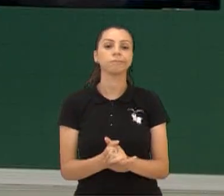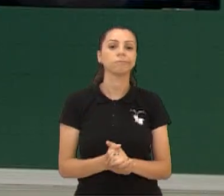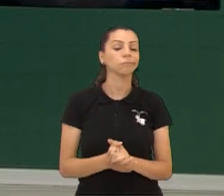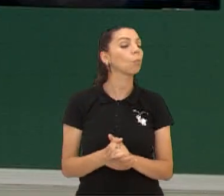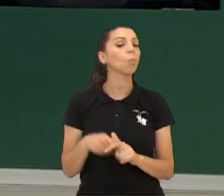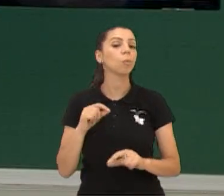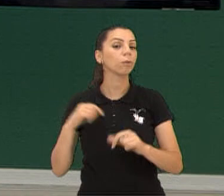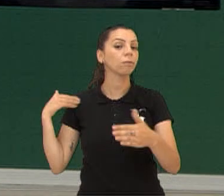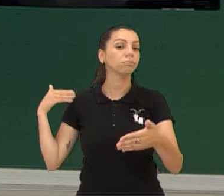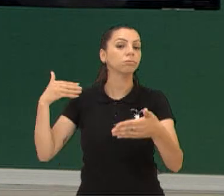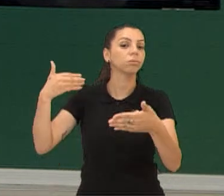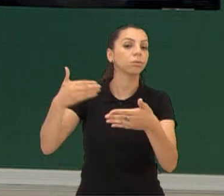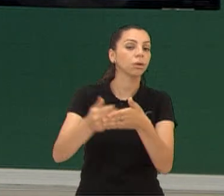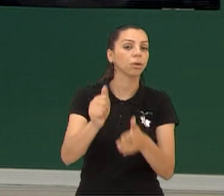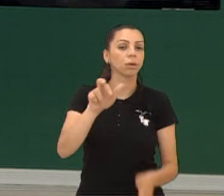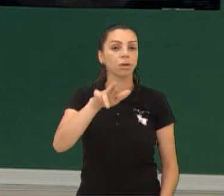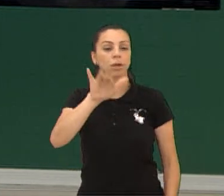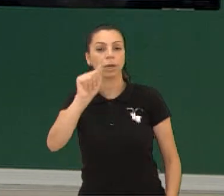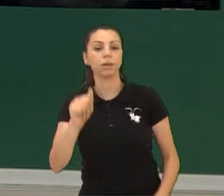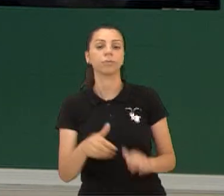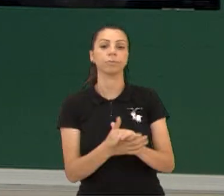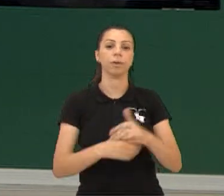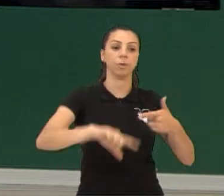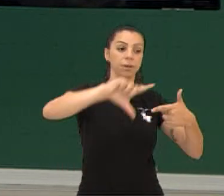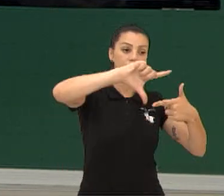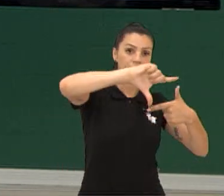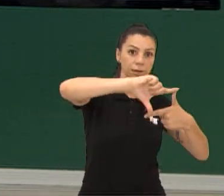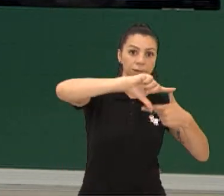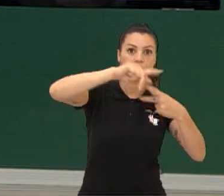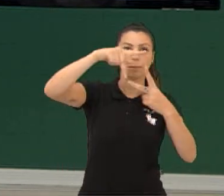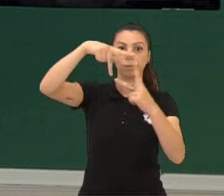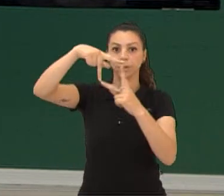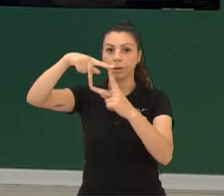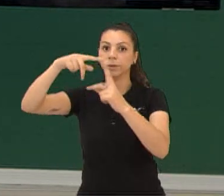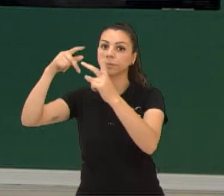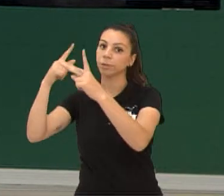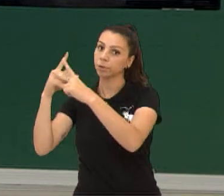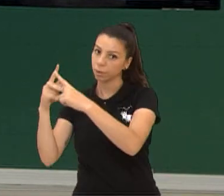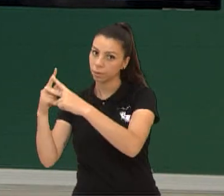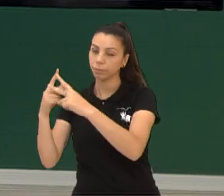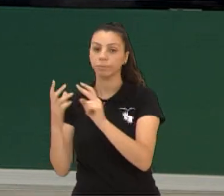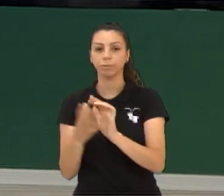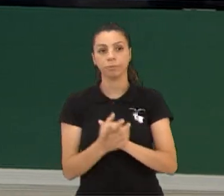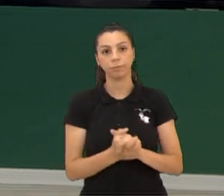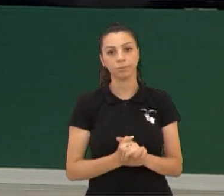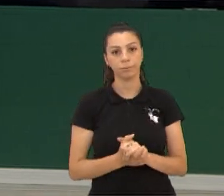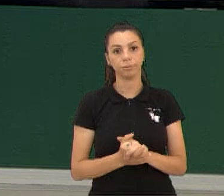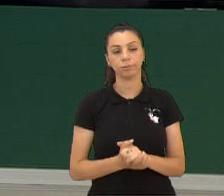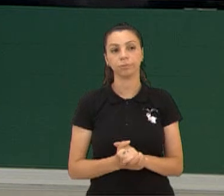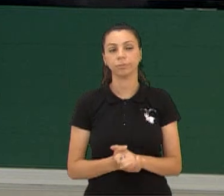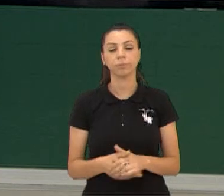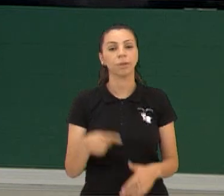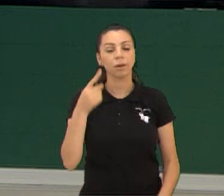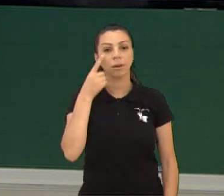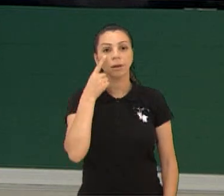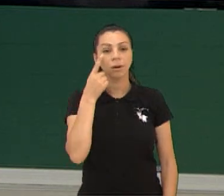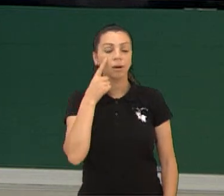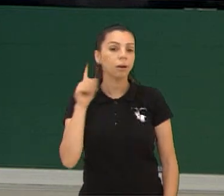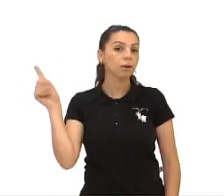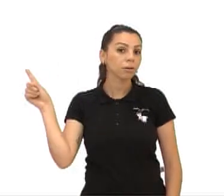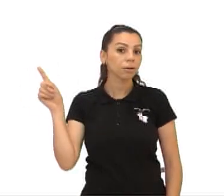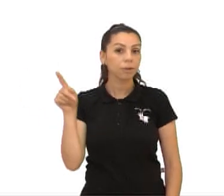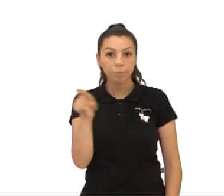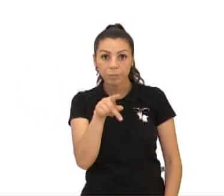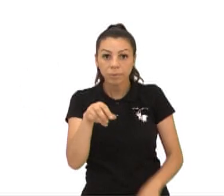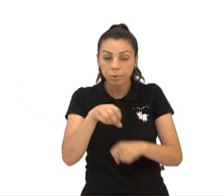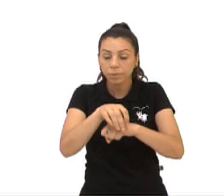vem trabalhando a área? Retângulo, quadrado e triângulo. Então, vamos observar aqui, ó. Olha o que a professora falou, ó.